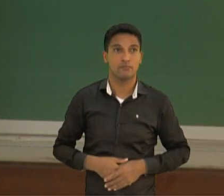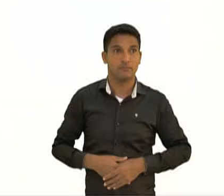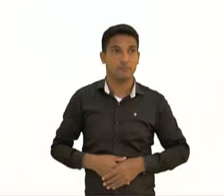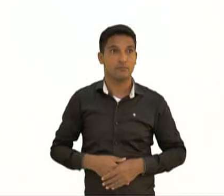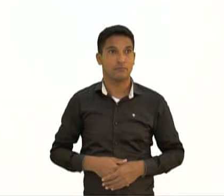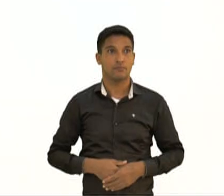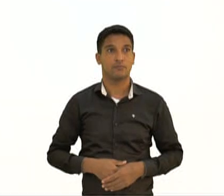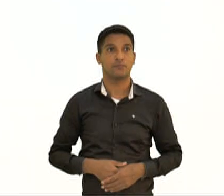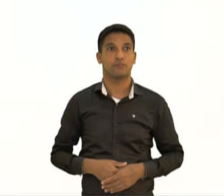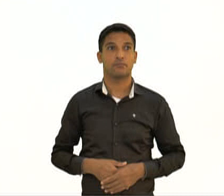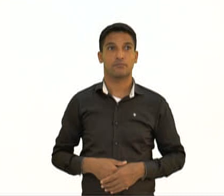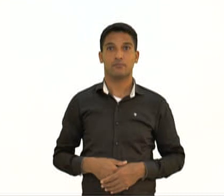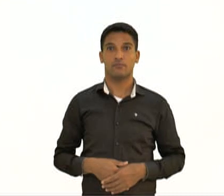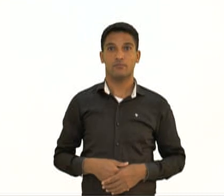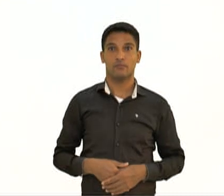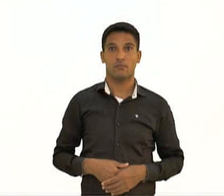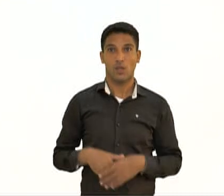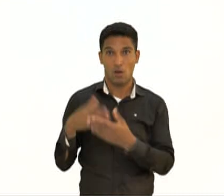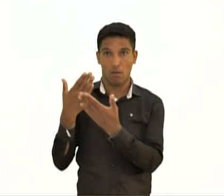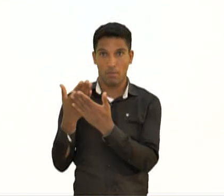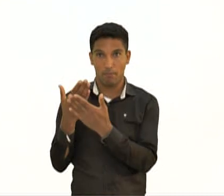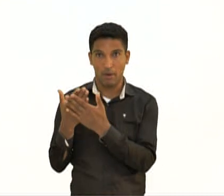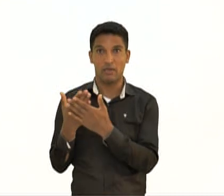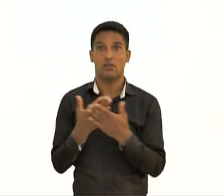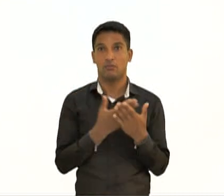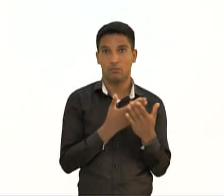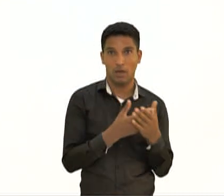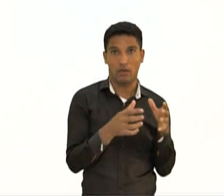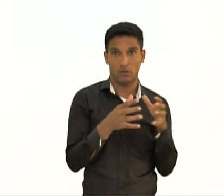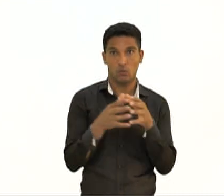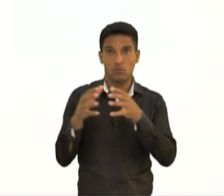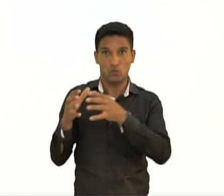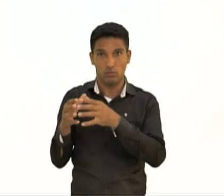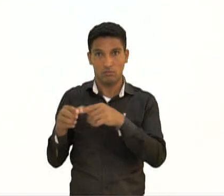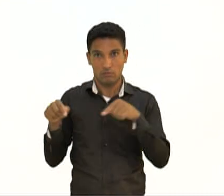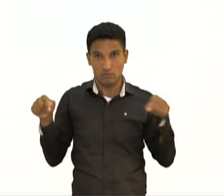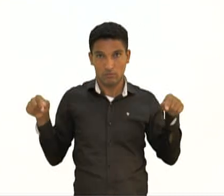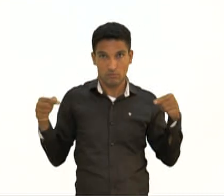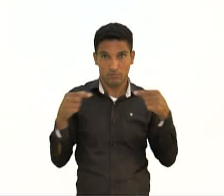os estudiosos de que o movimento tenha surgido na Alemanha,